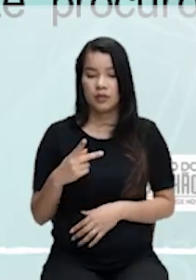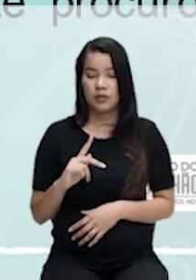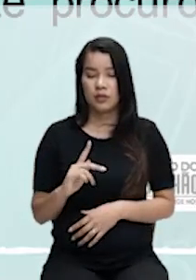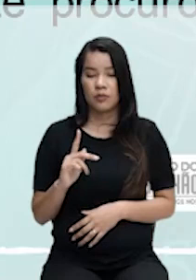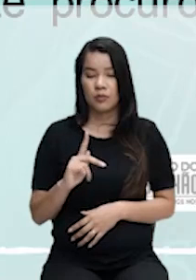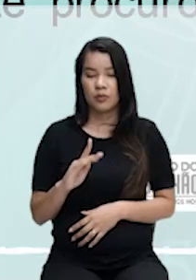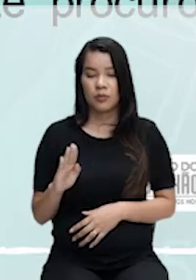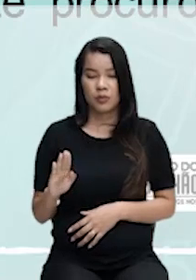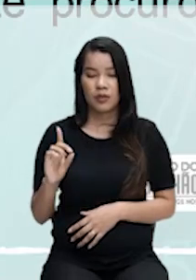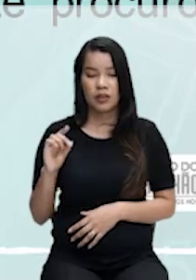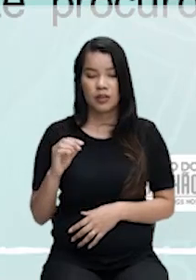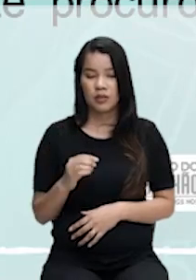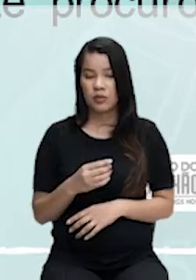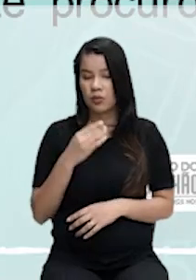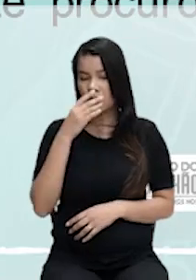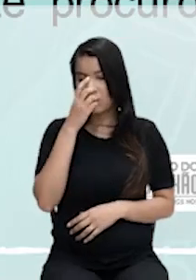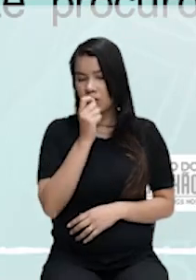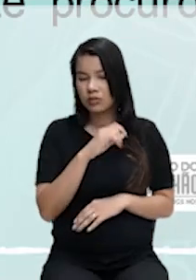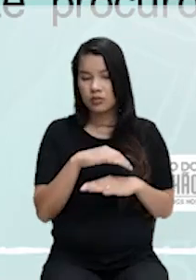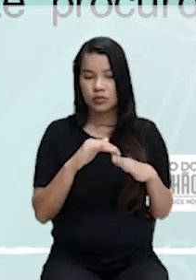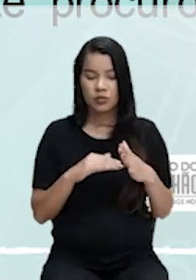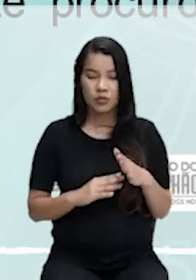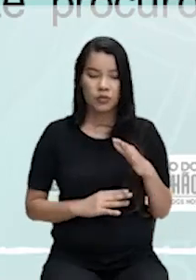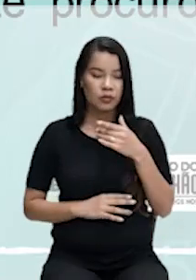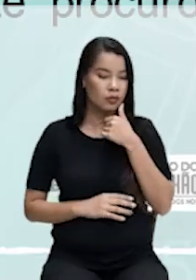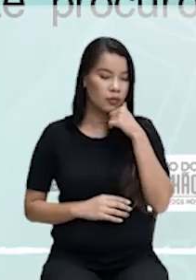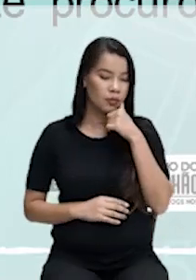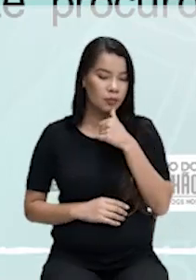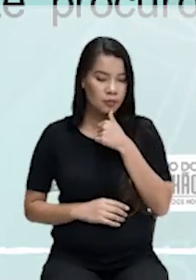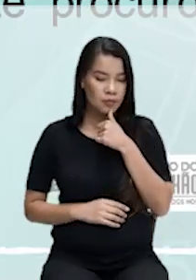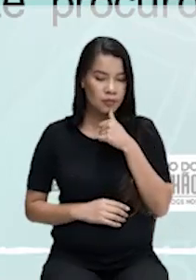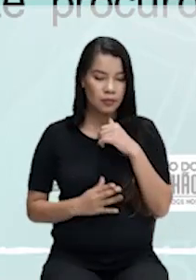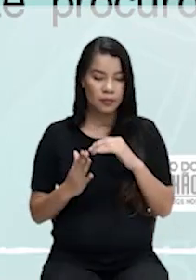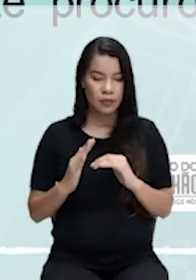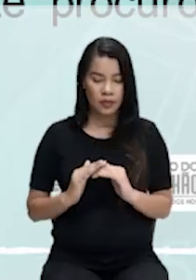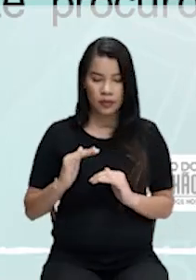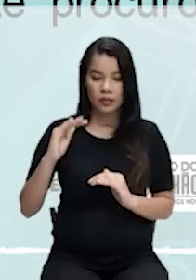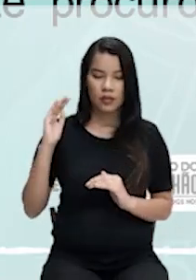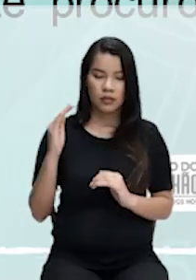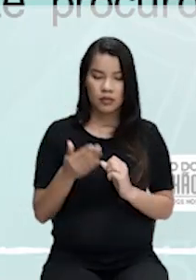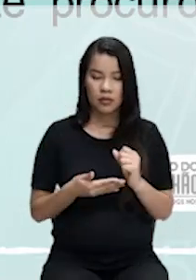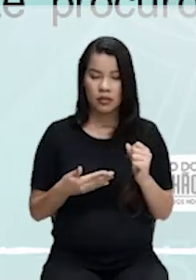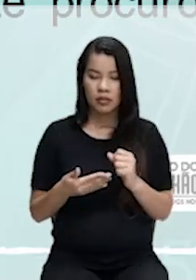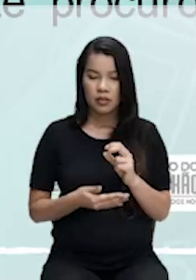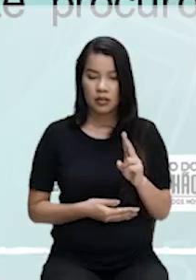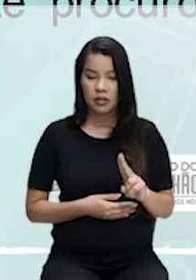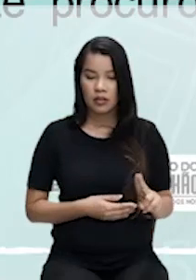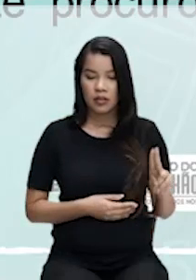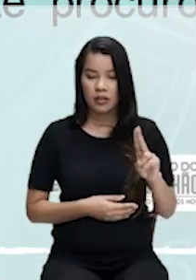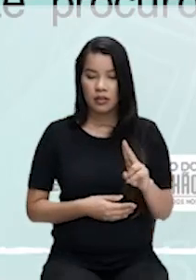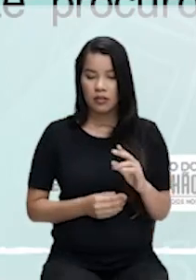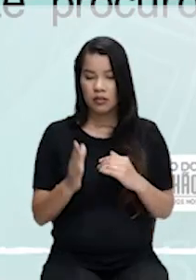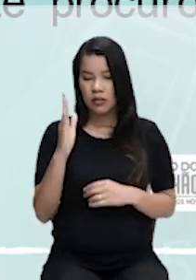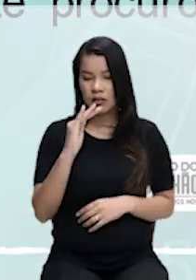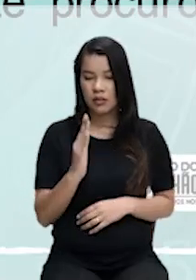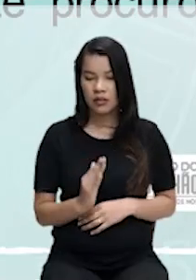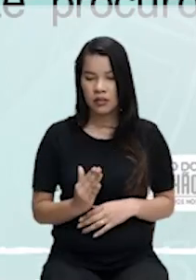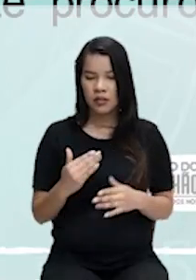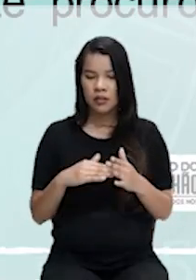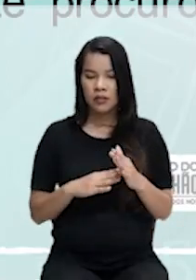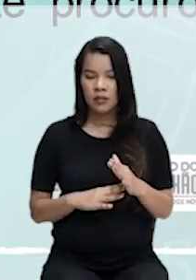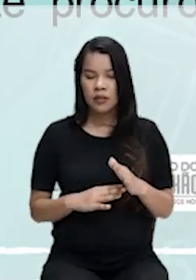o mundo. A rede social triplicou a base de usuários no Brasil nos últimos anos, chegando a um total de